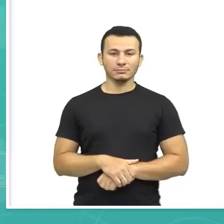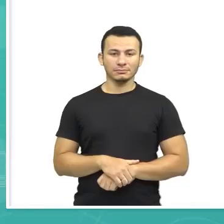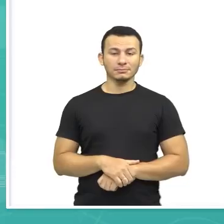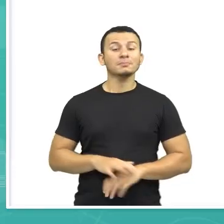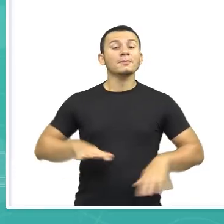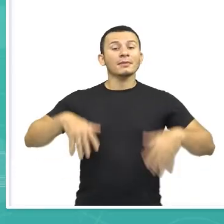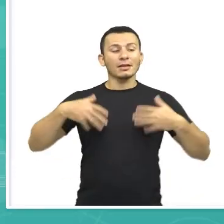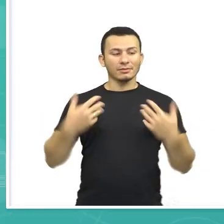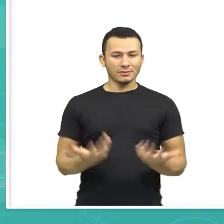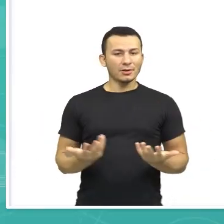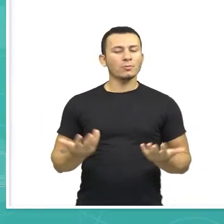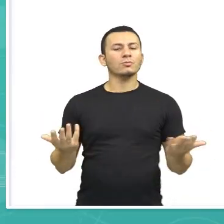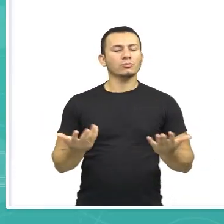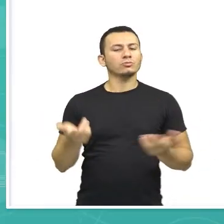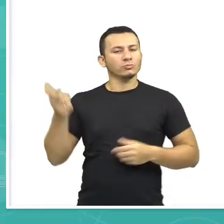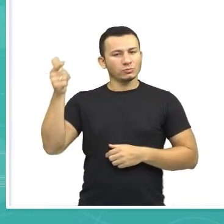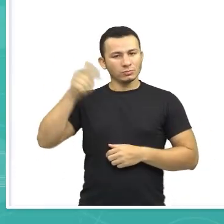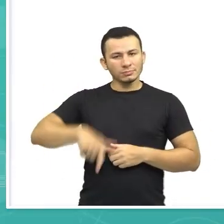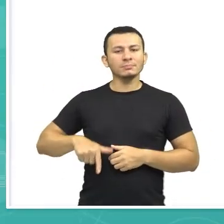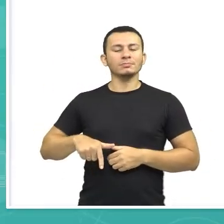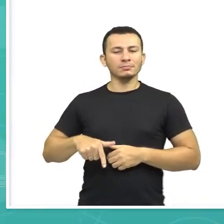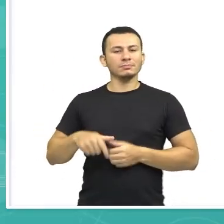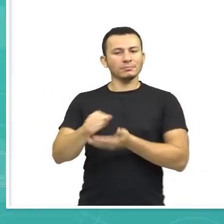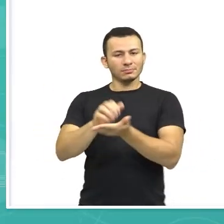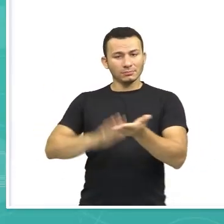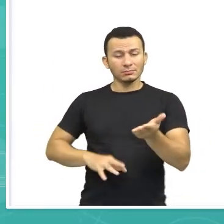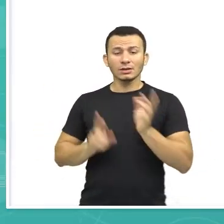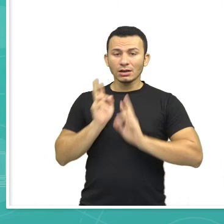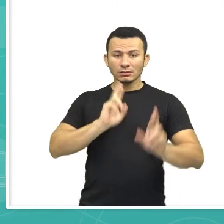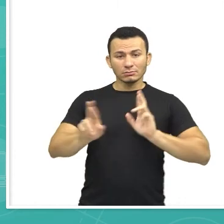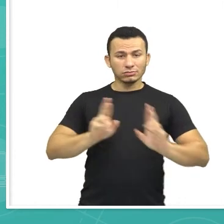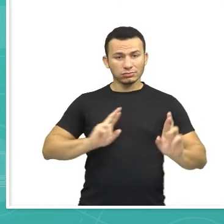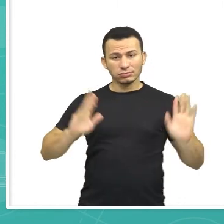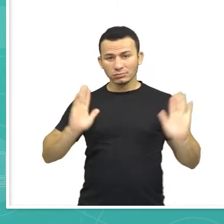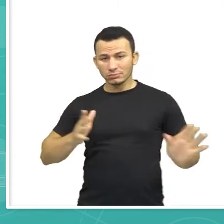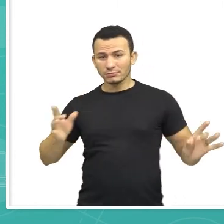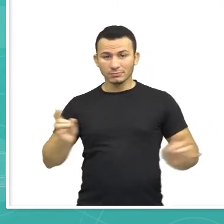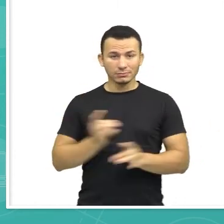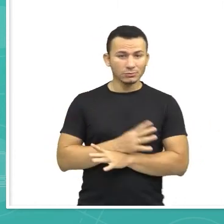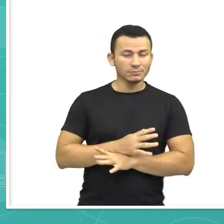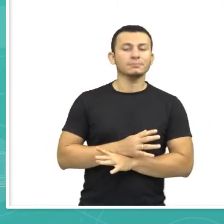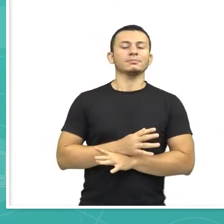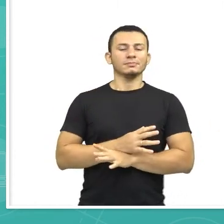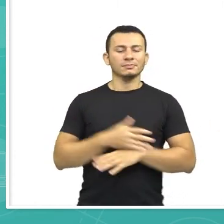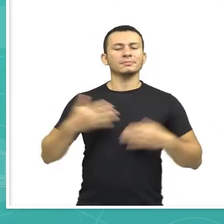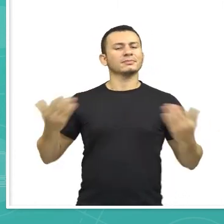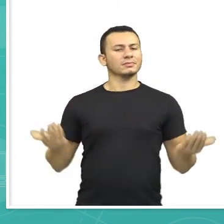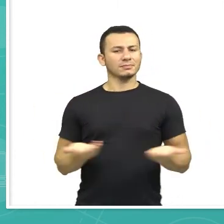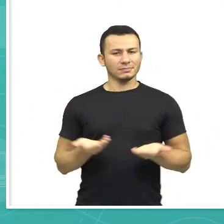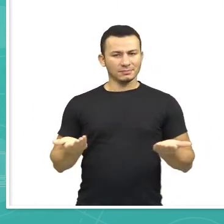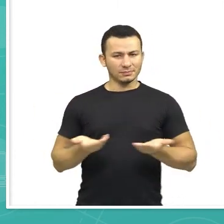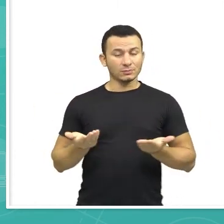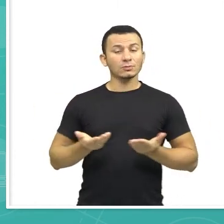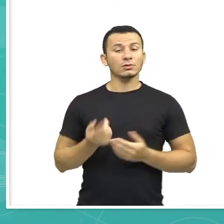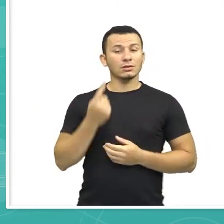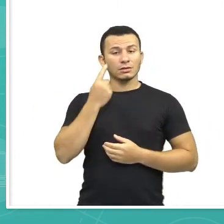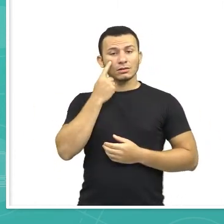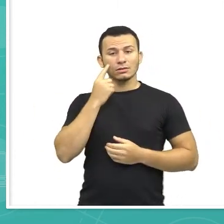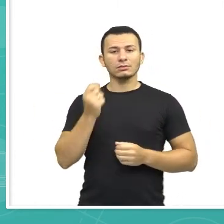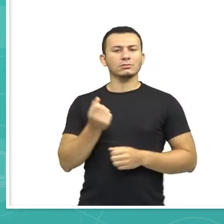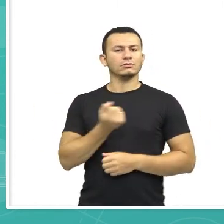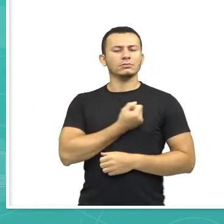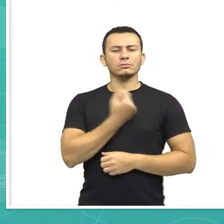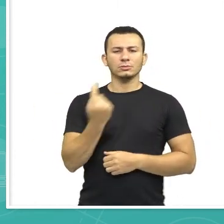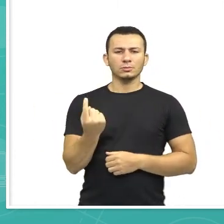Muito bem, retornando aí para nossas atividades, responder as nossas atividades. Vamos ver a primeira questão? Primeira